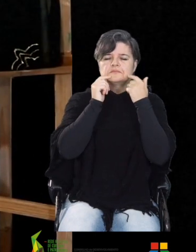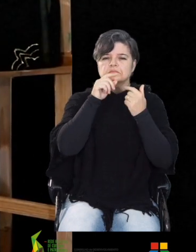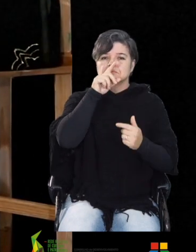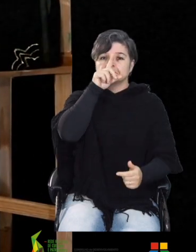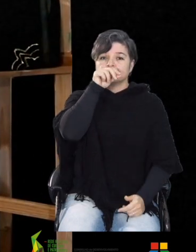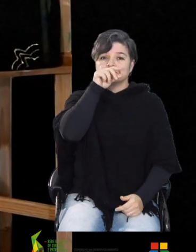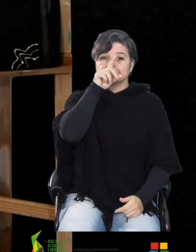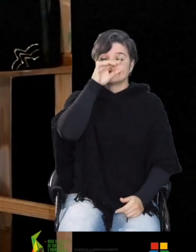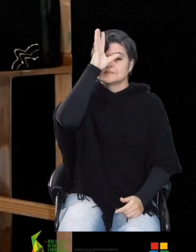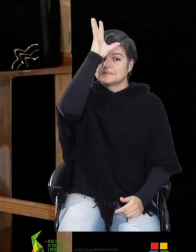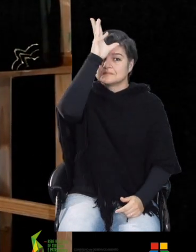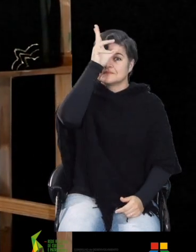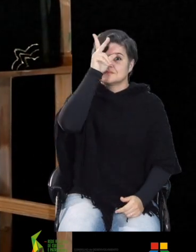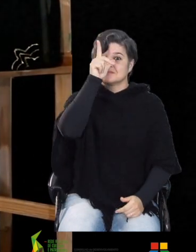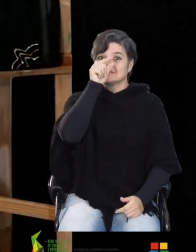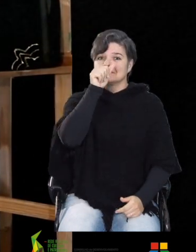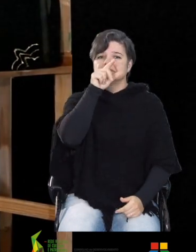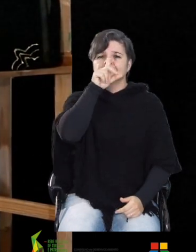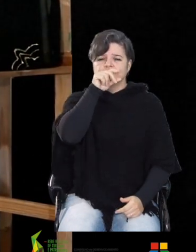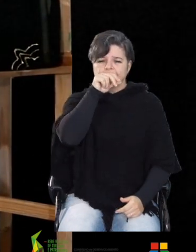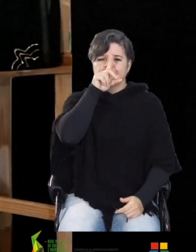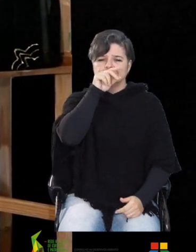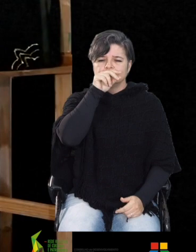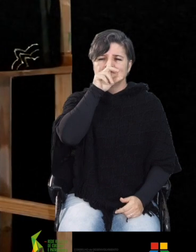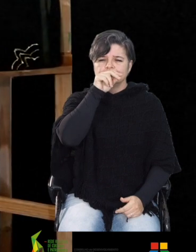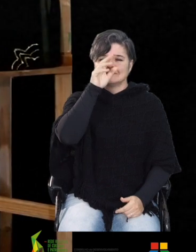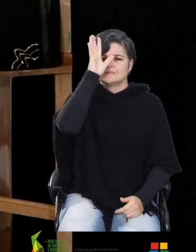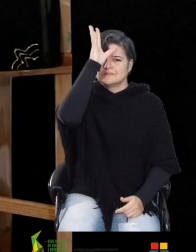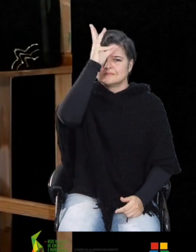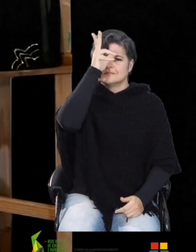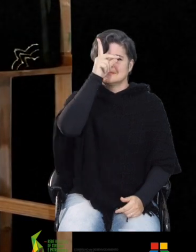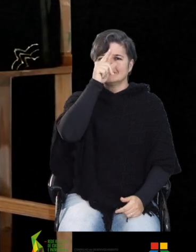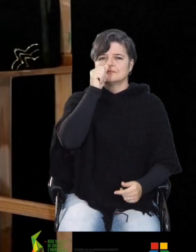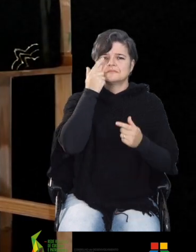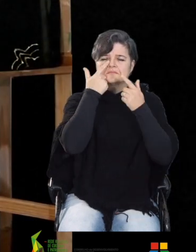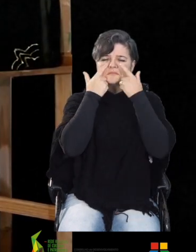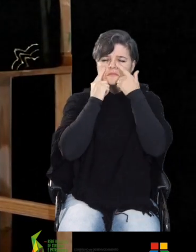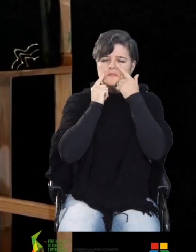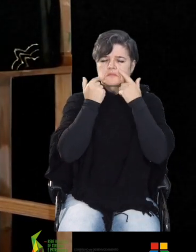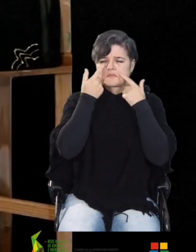forma fora pa pa pam pam